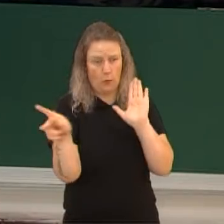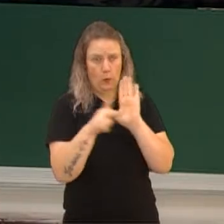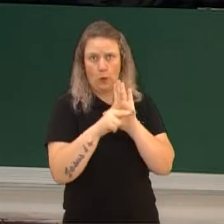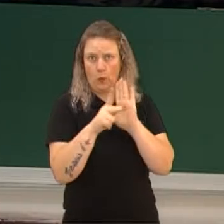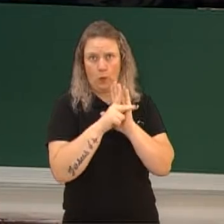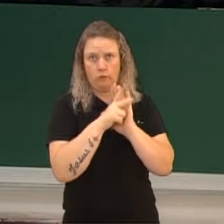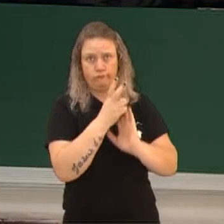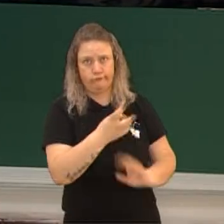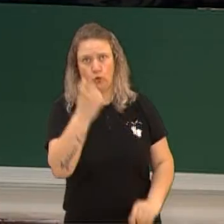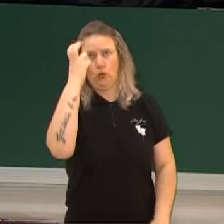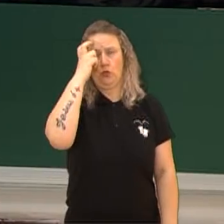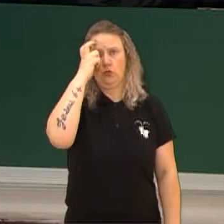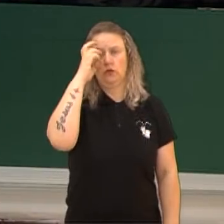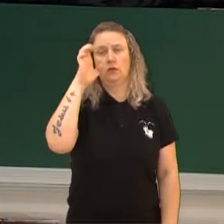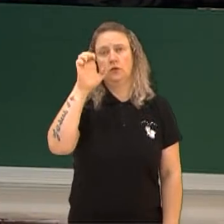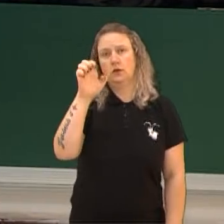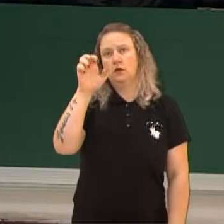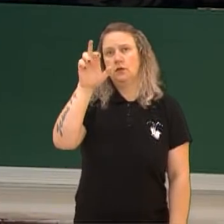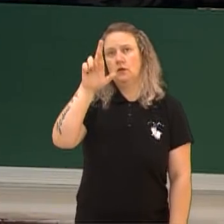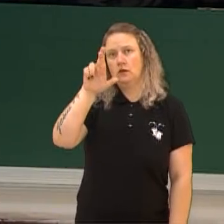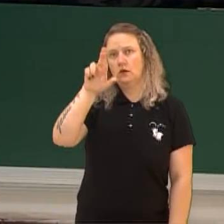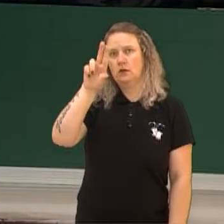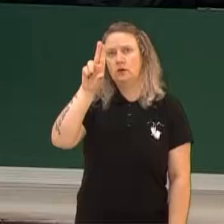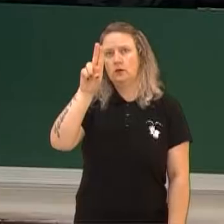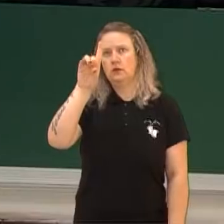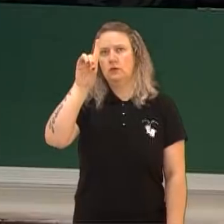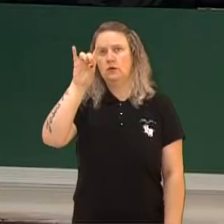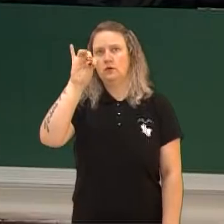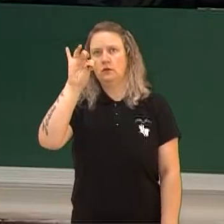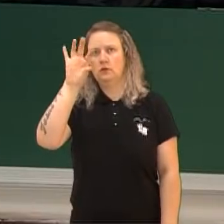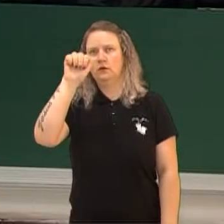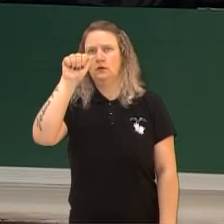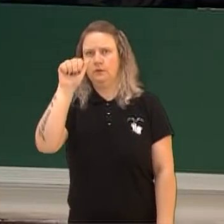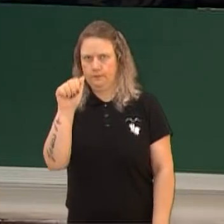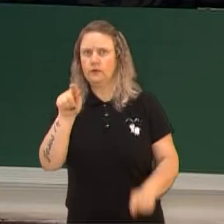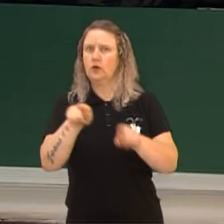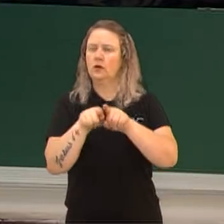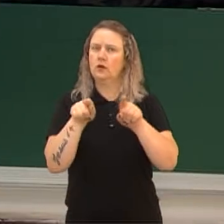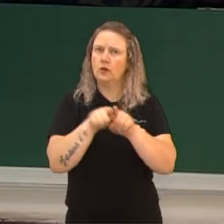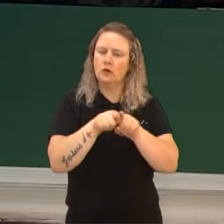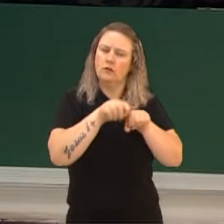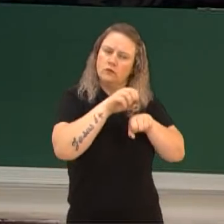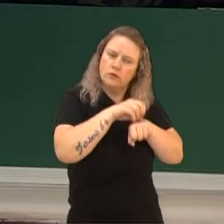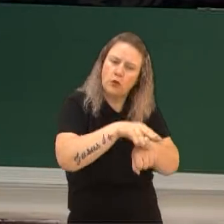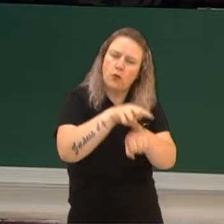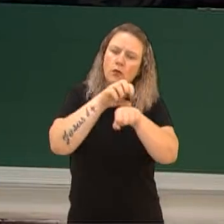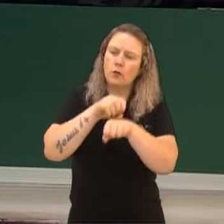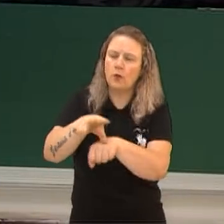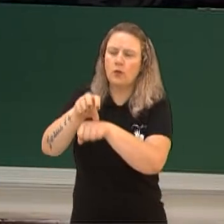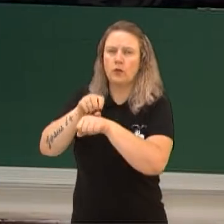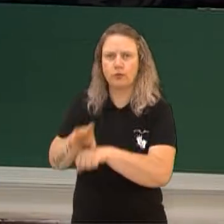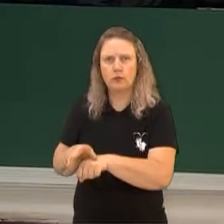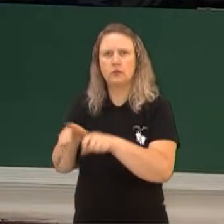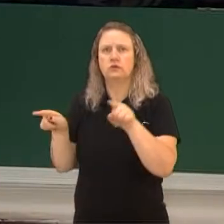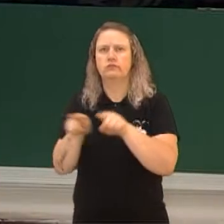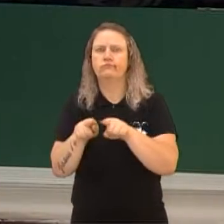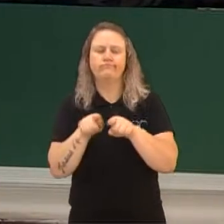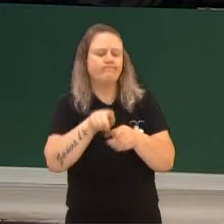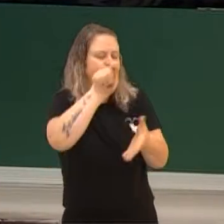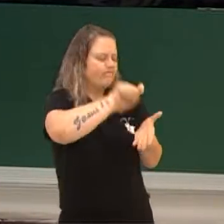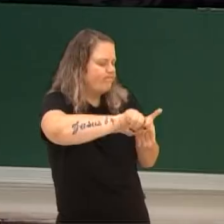cultura erudita, né? Assim é passado a cultura erudita para frente. É aquela que é anotada,